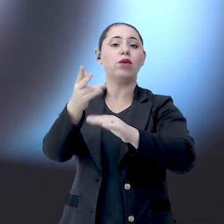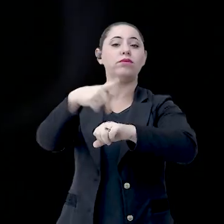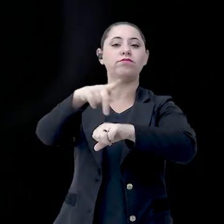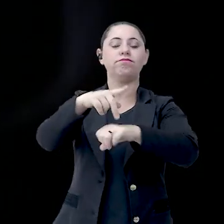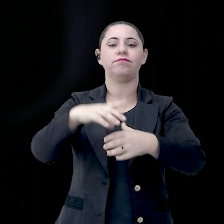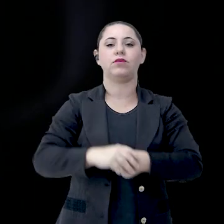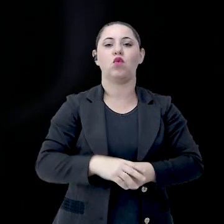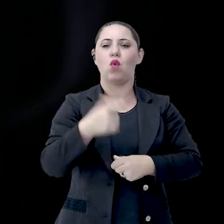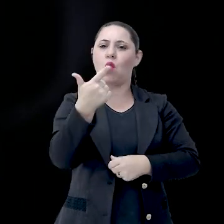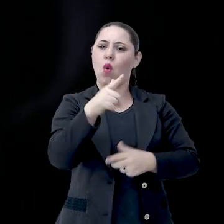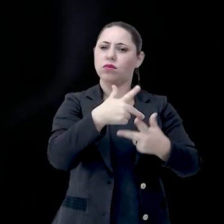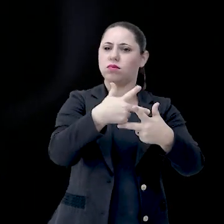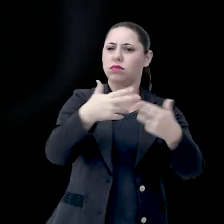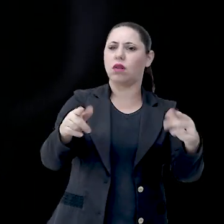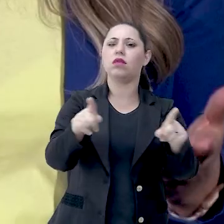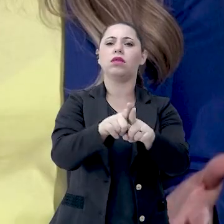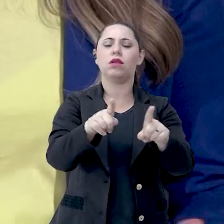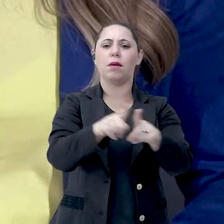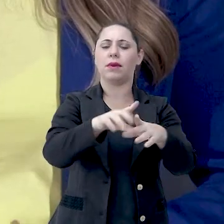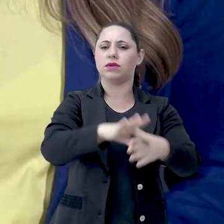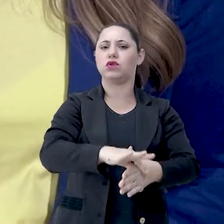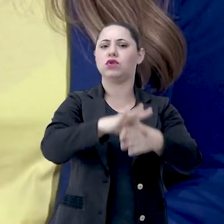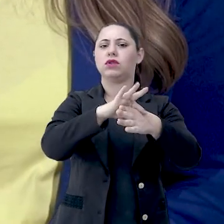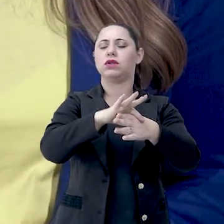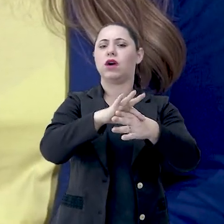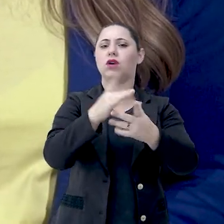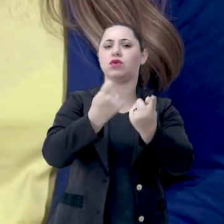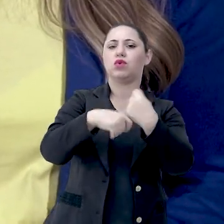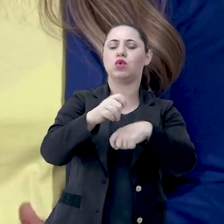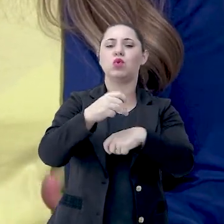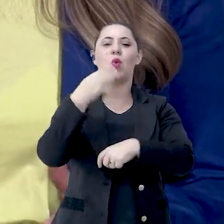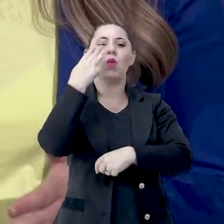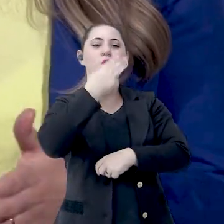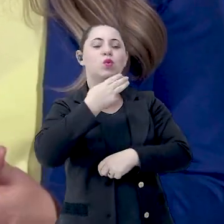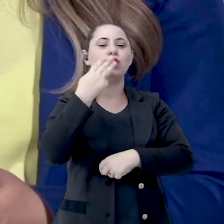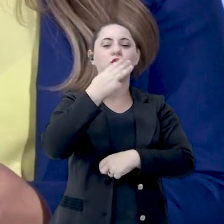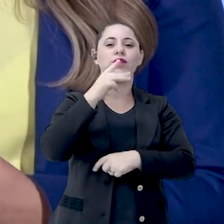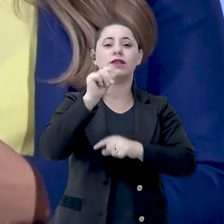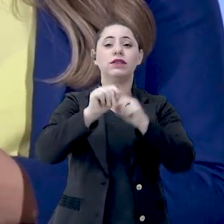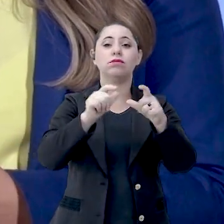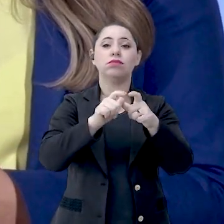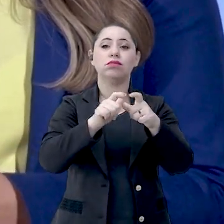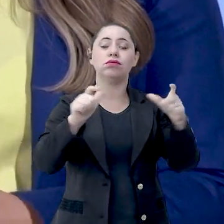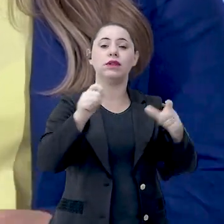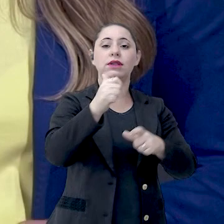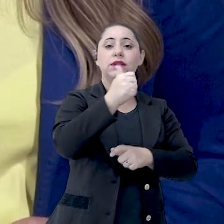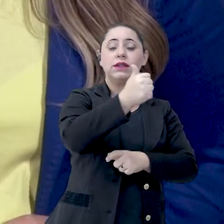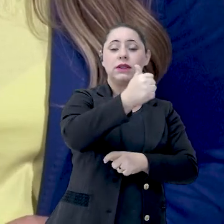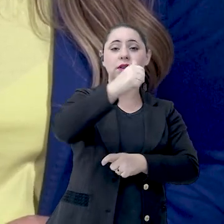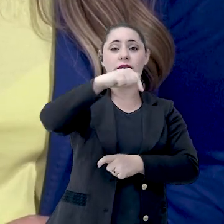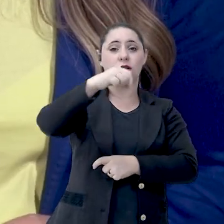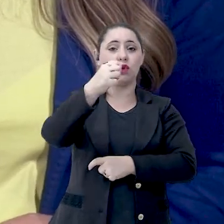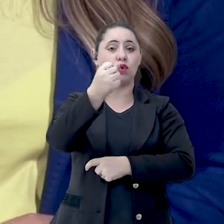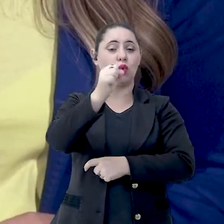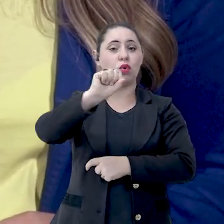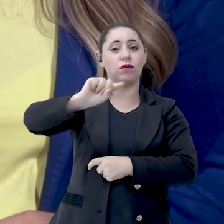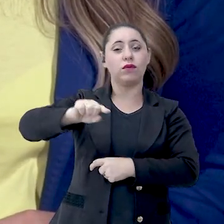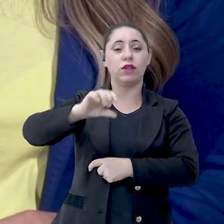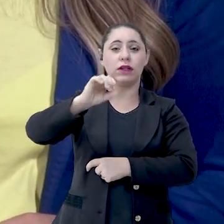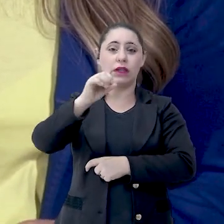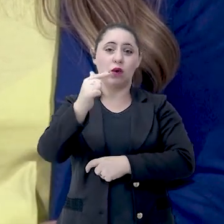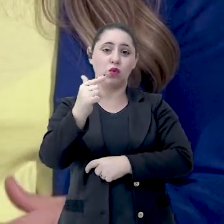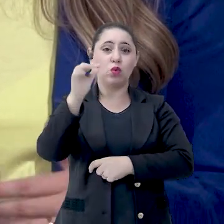exportada. Outros produtos também têm se destacado, como o açúcar, que cresceu